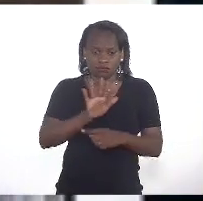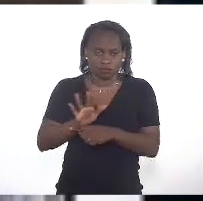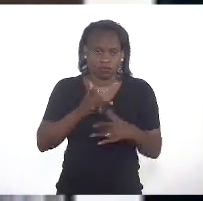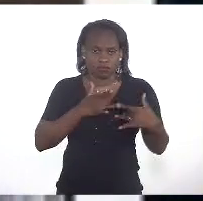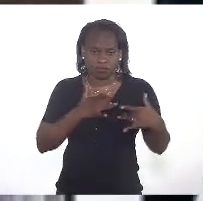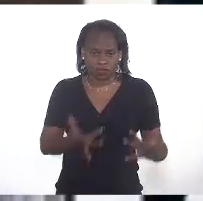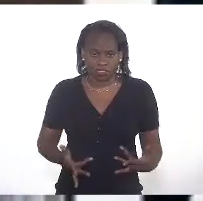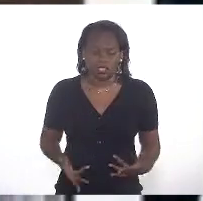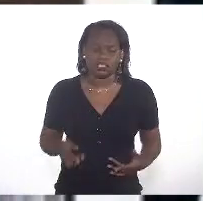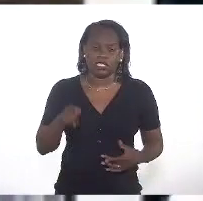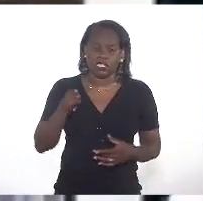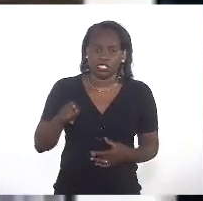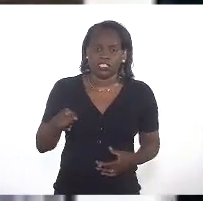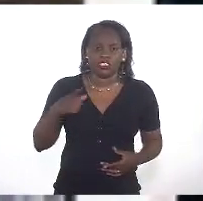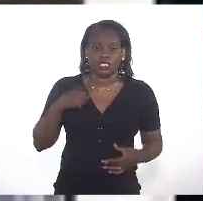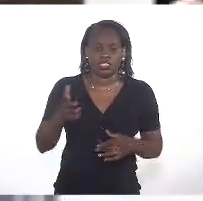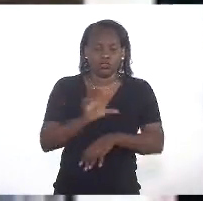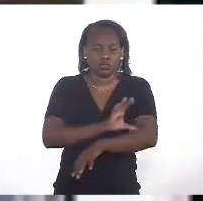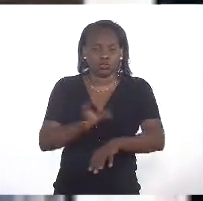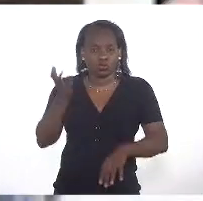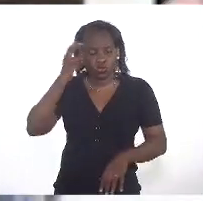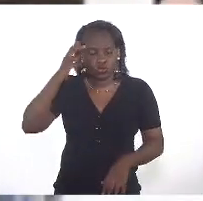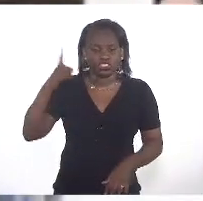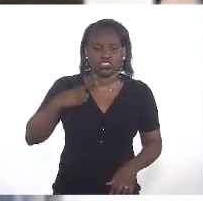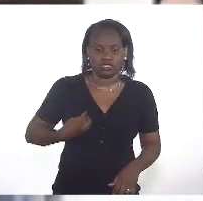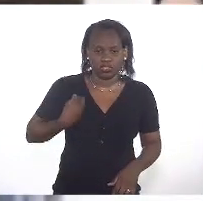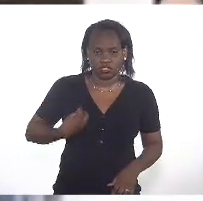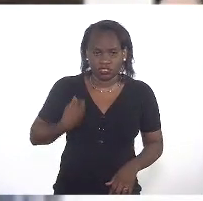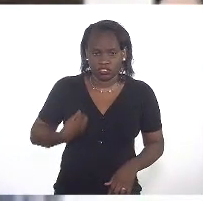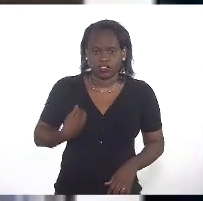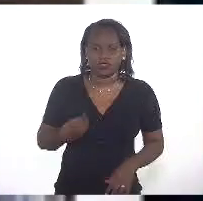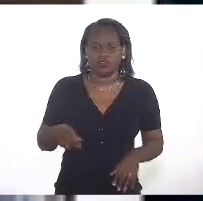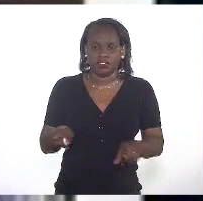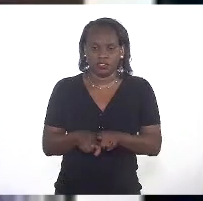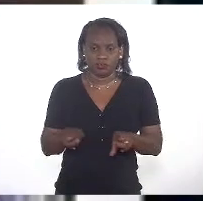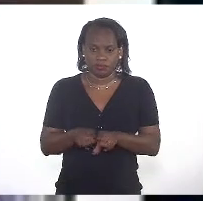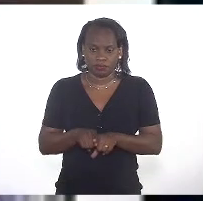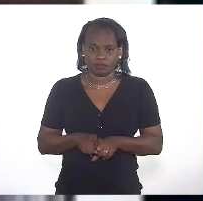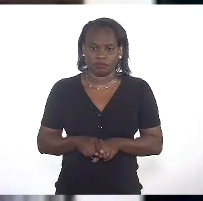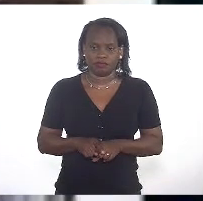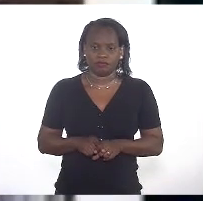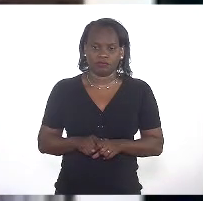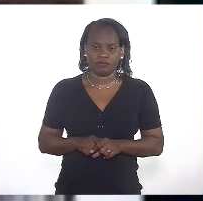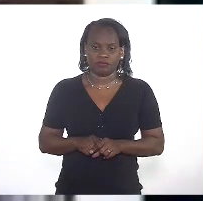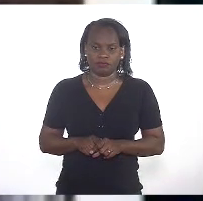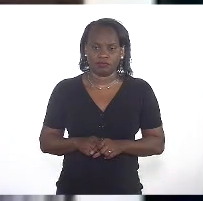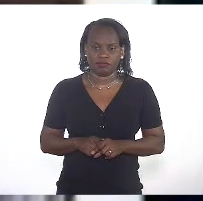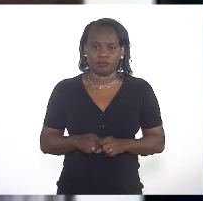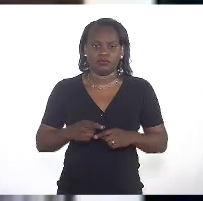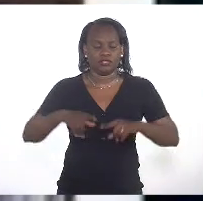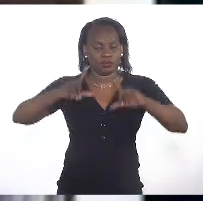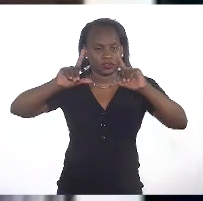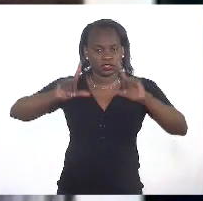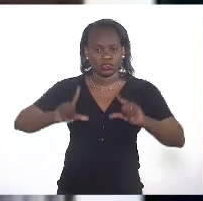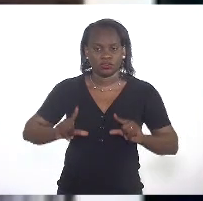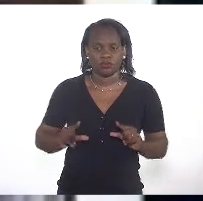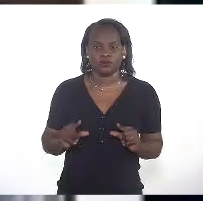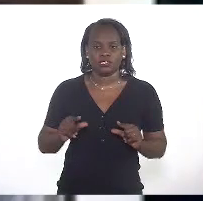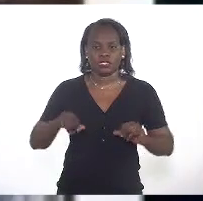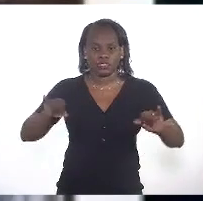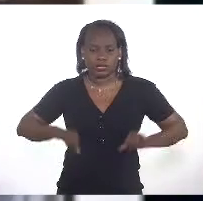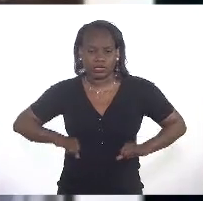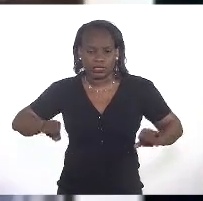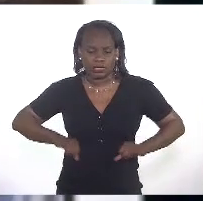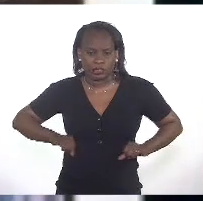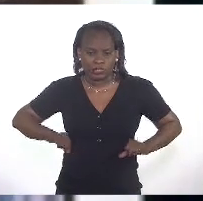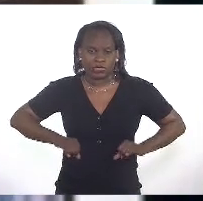E isso daí, a cultura presente exatamente para minorar